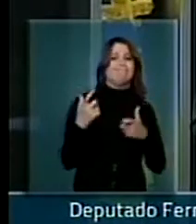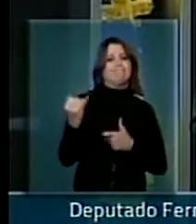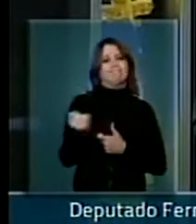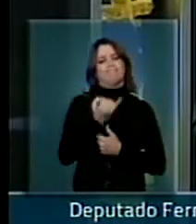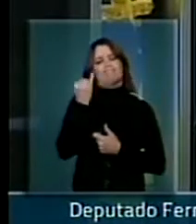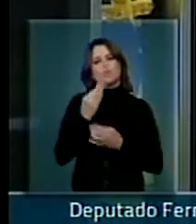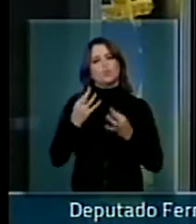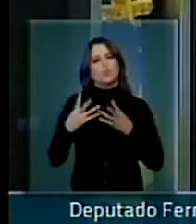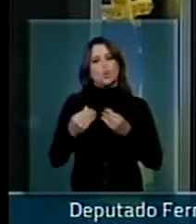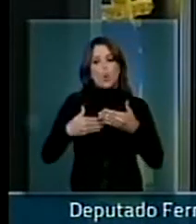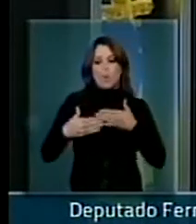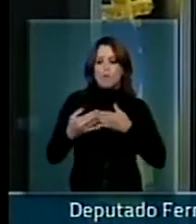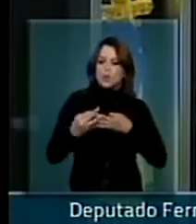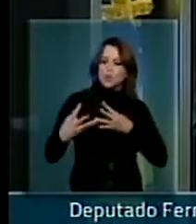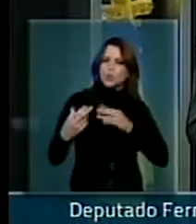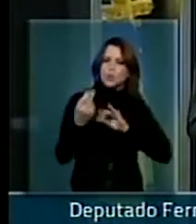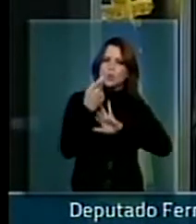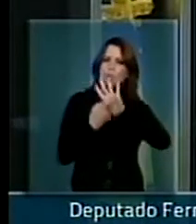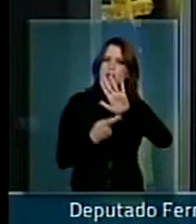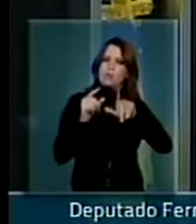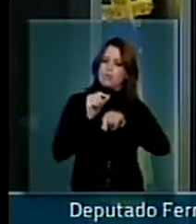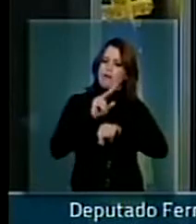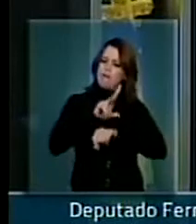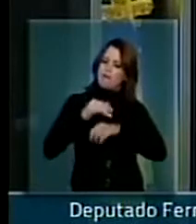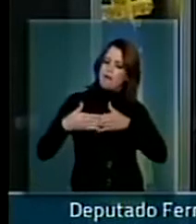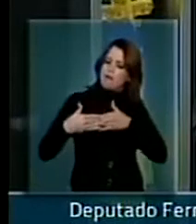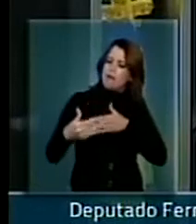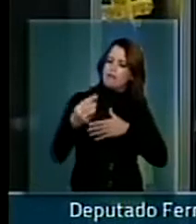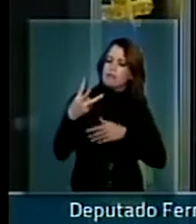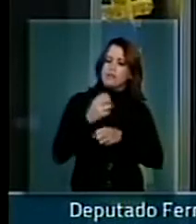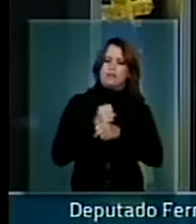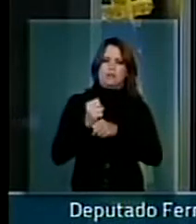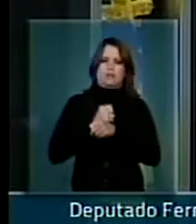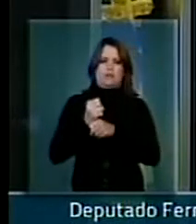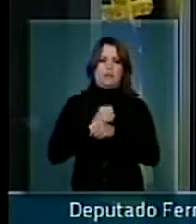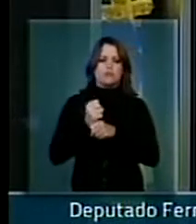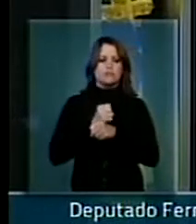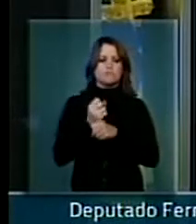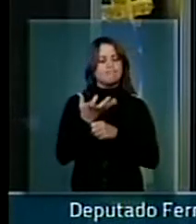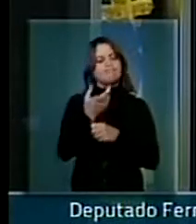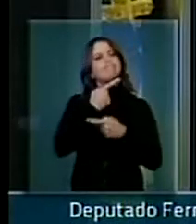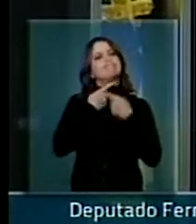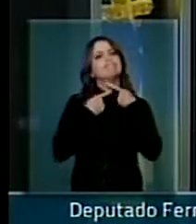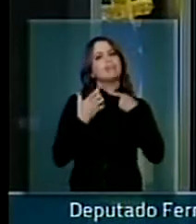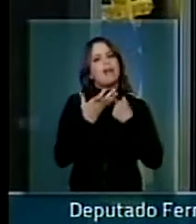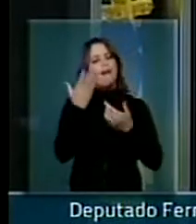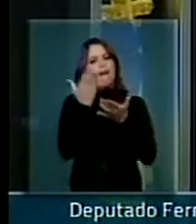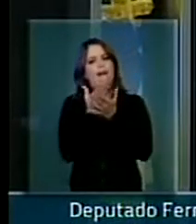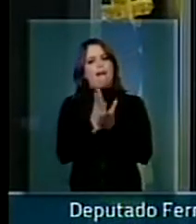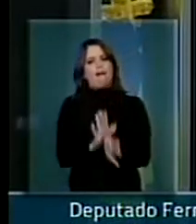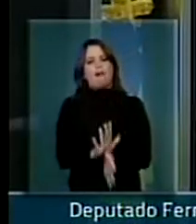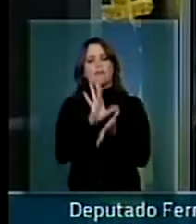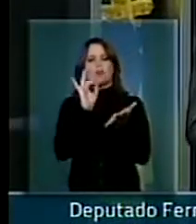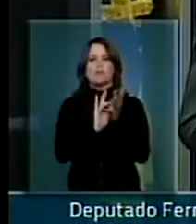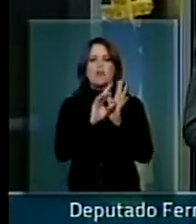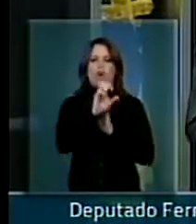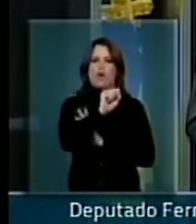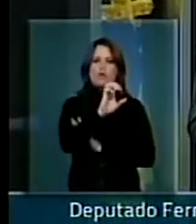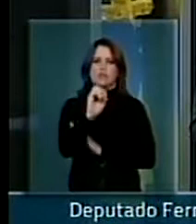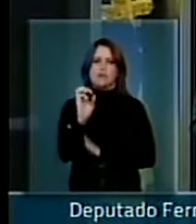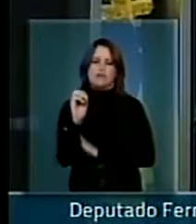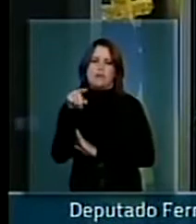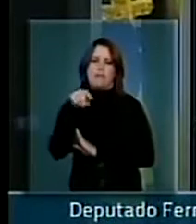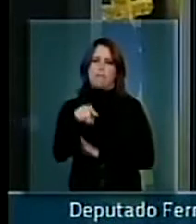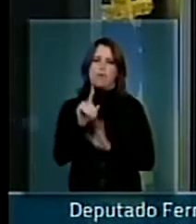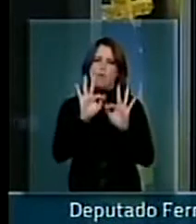e lança um ambicioso plano que nos próximos 3 anos pretende retirar 800 mil